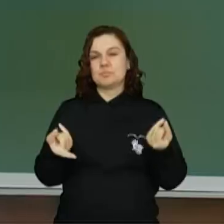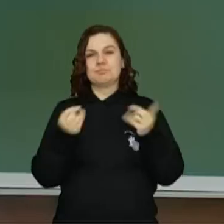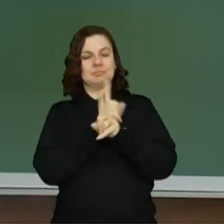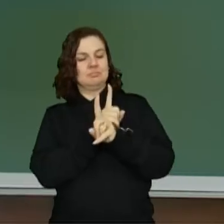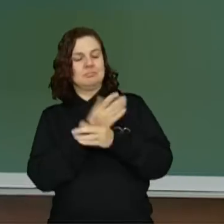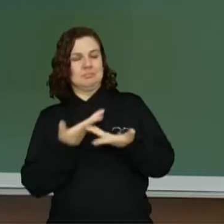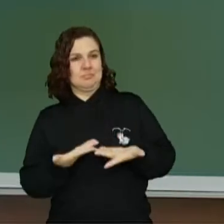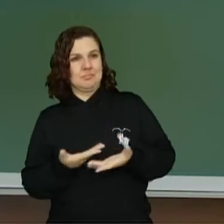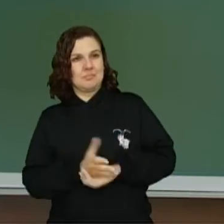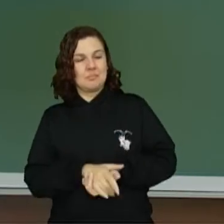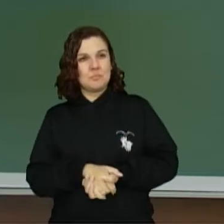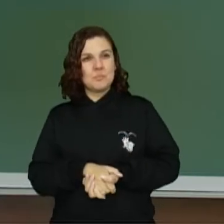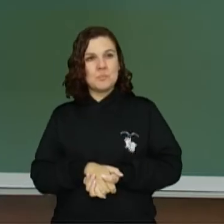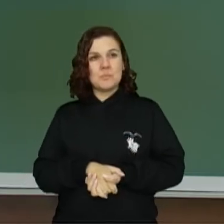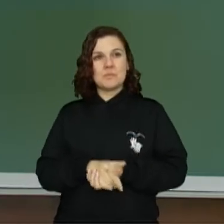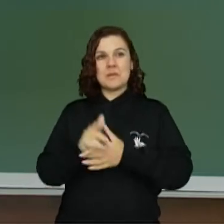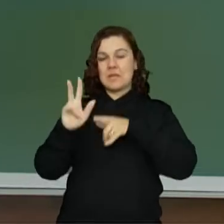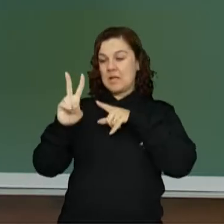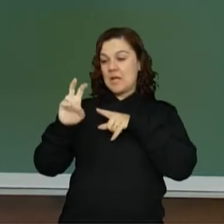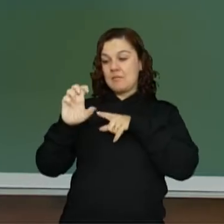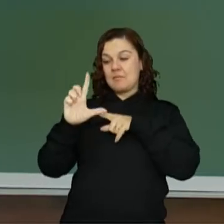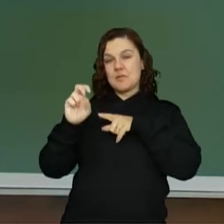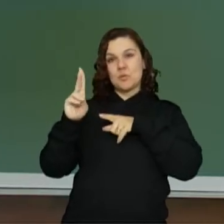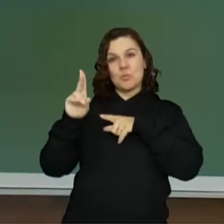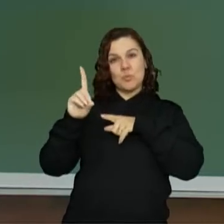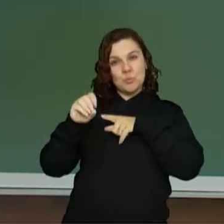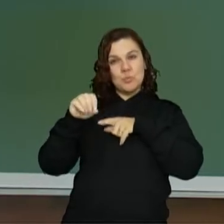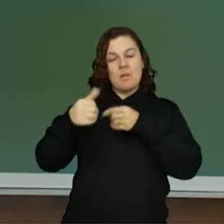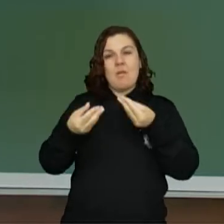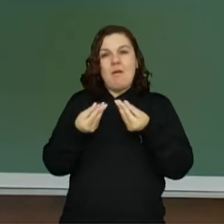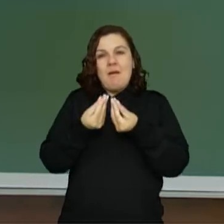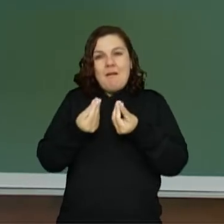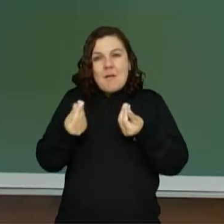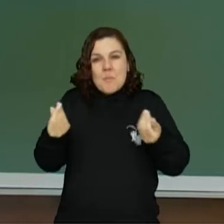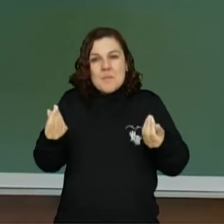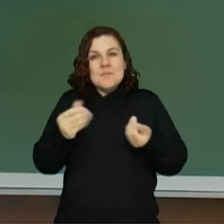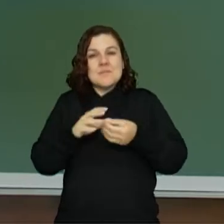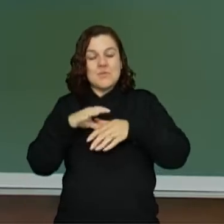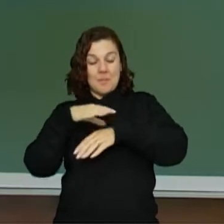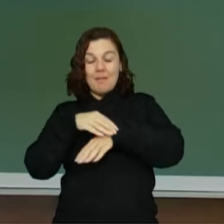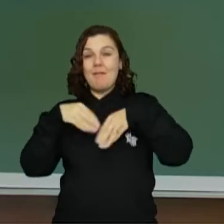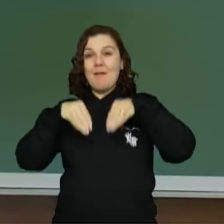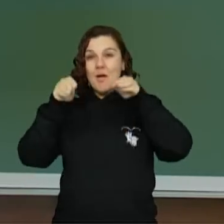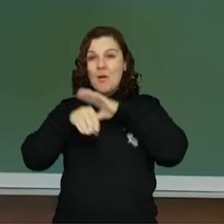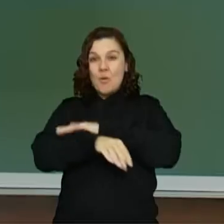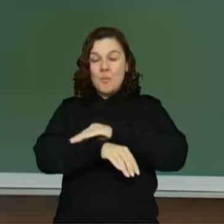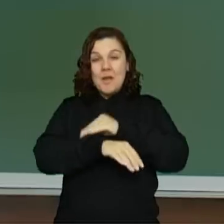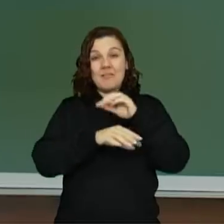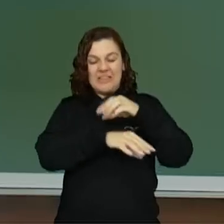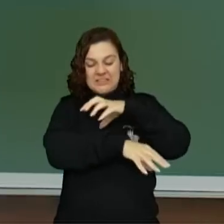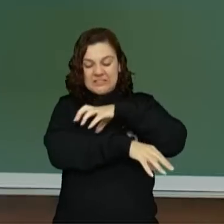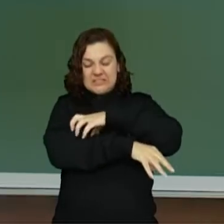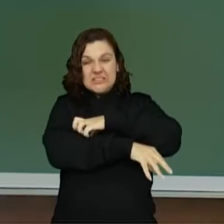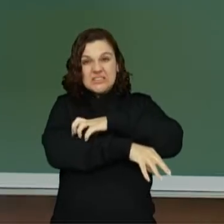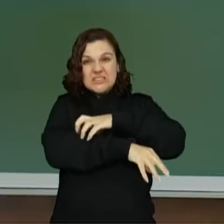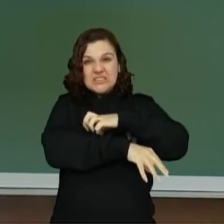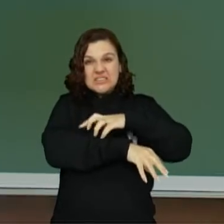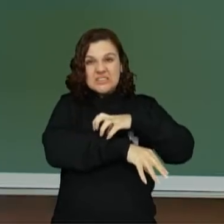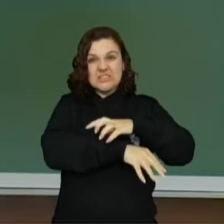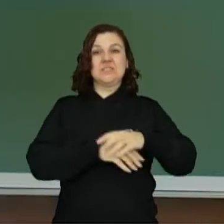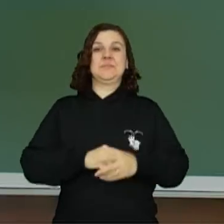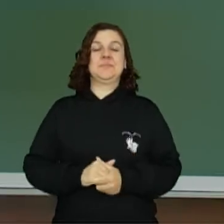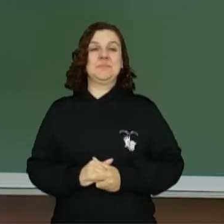paradoxo, né? Porque o veludo, ele é macio, mas ela traz aqui do veludo